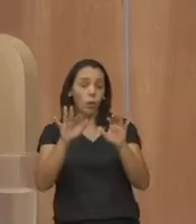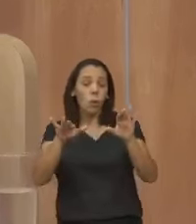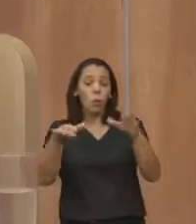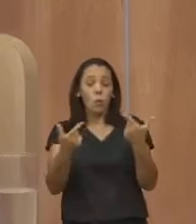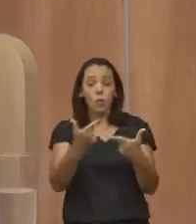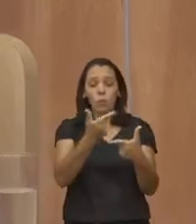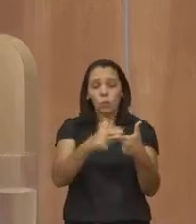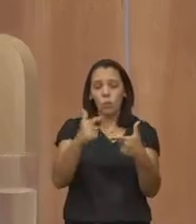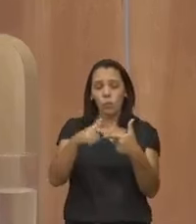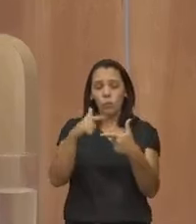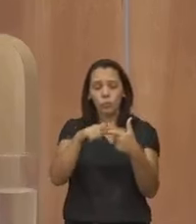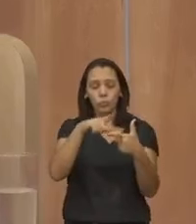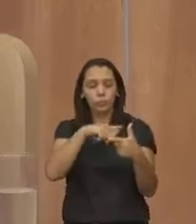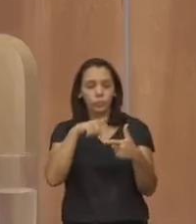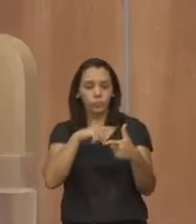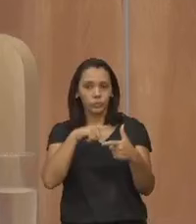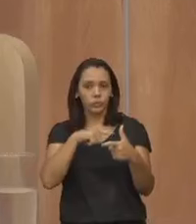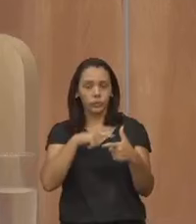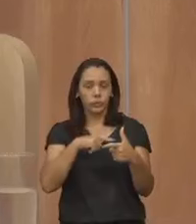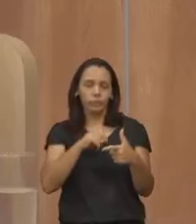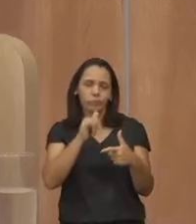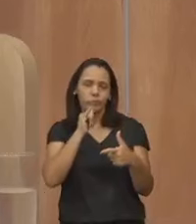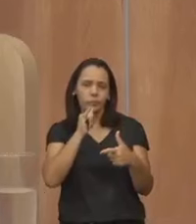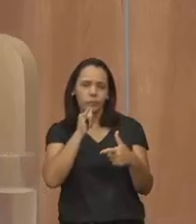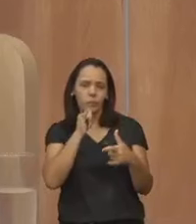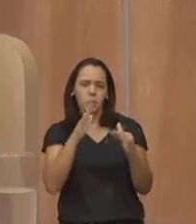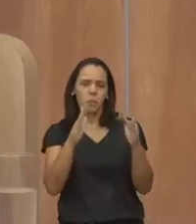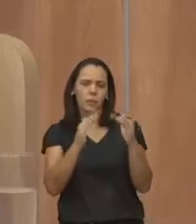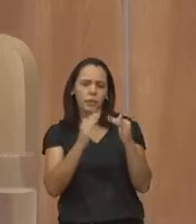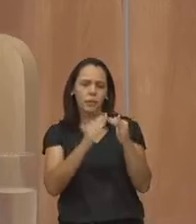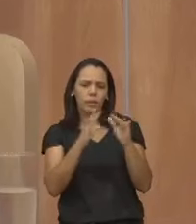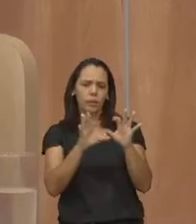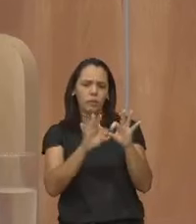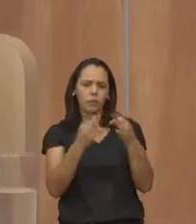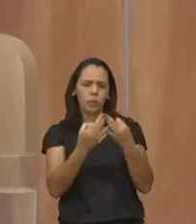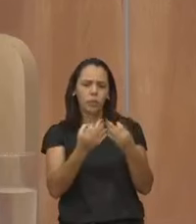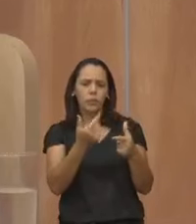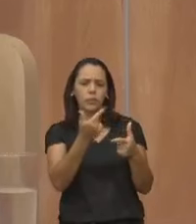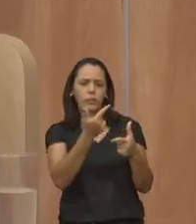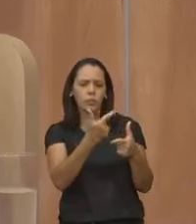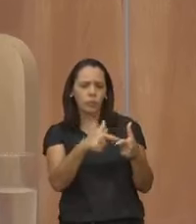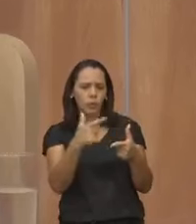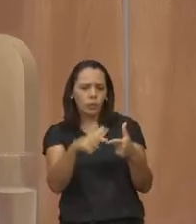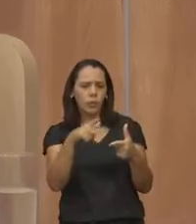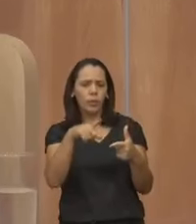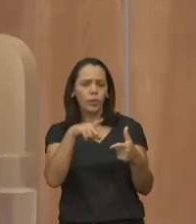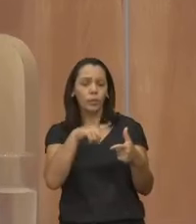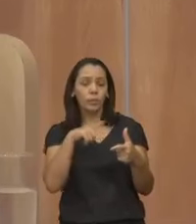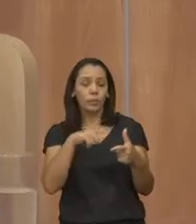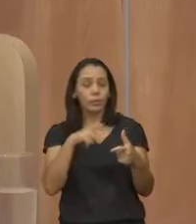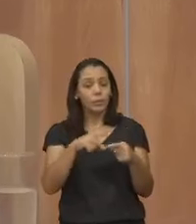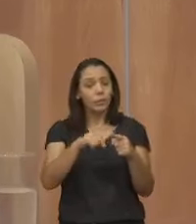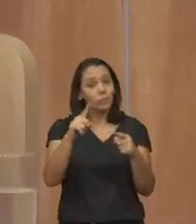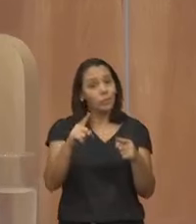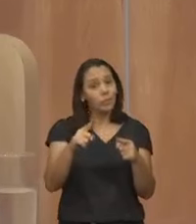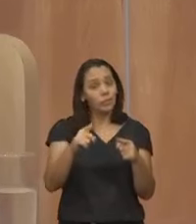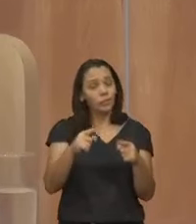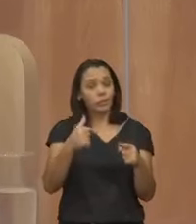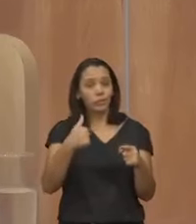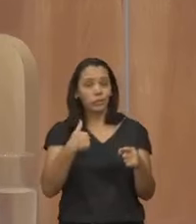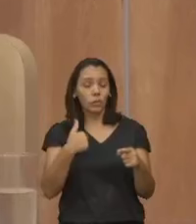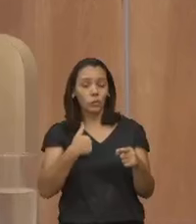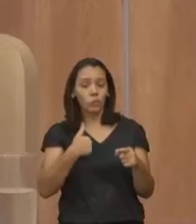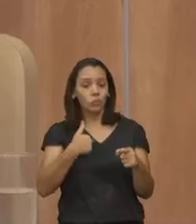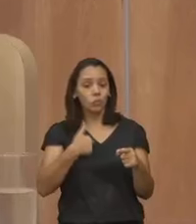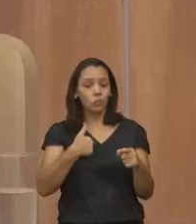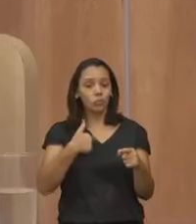problema, vamos colocar dentro da casa da gente, você está com um problema que não é da sua área, não é da sua praia, você não está